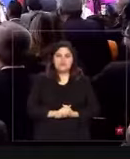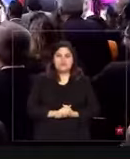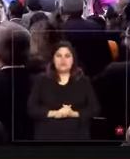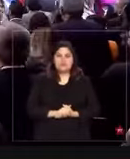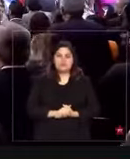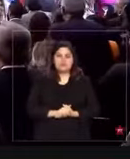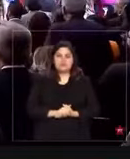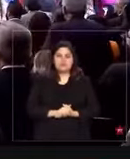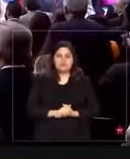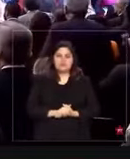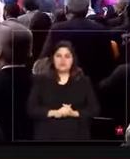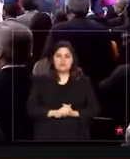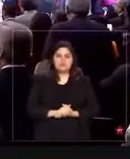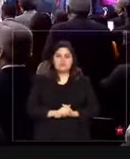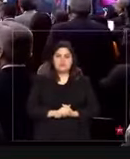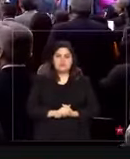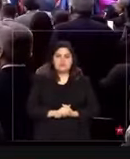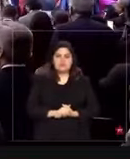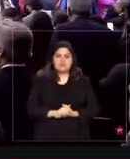Fernando Haddad, Dilma,